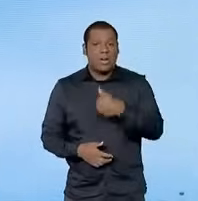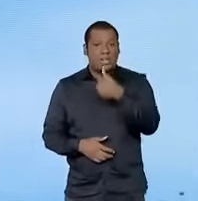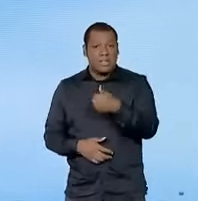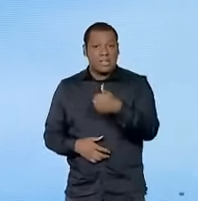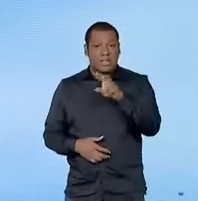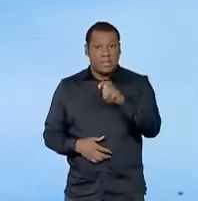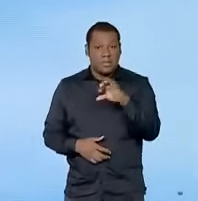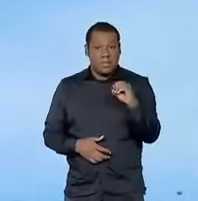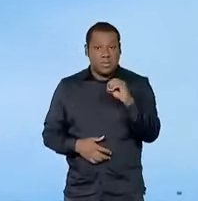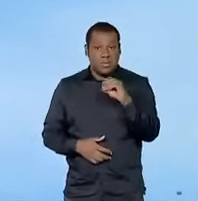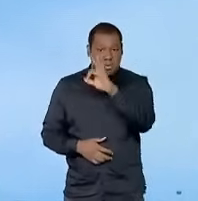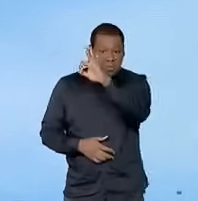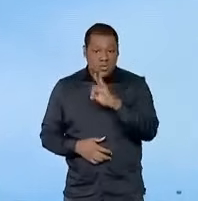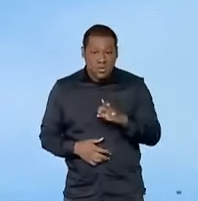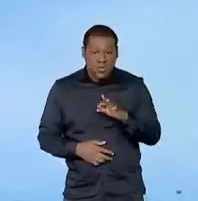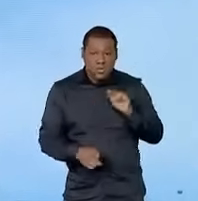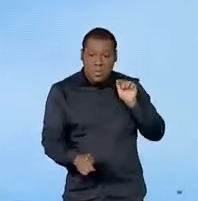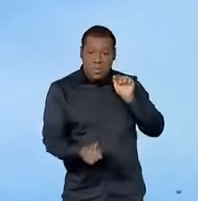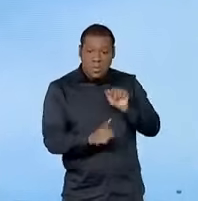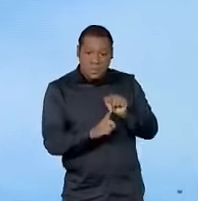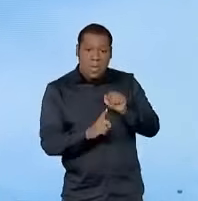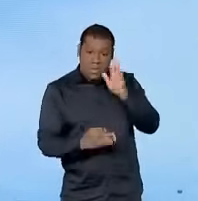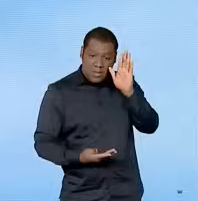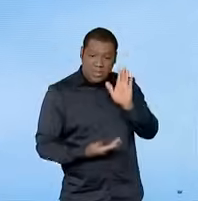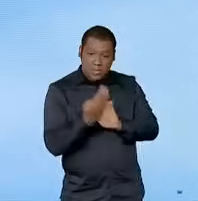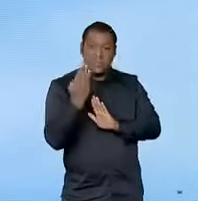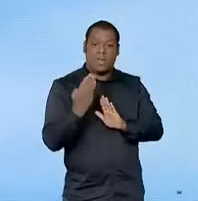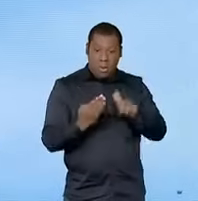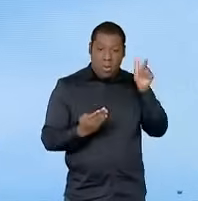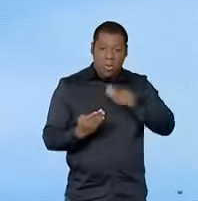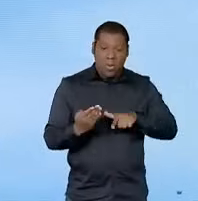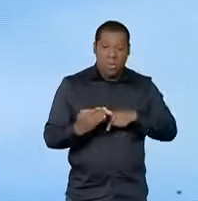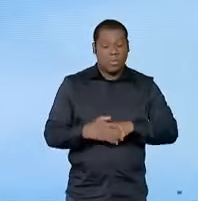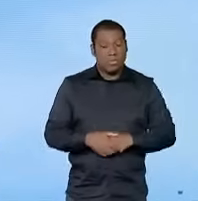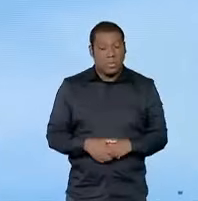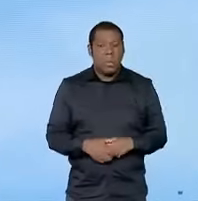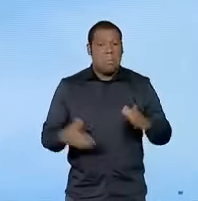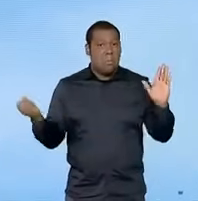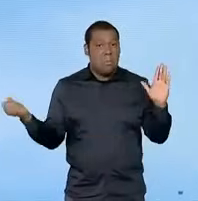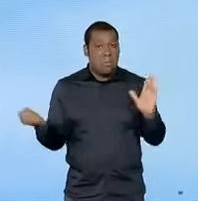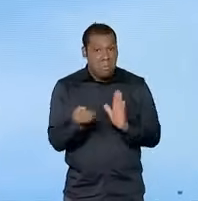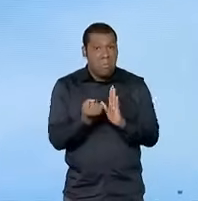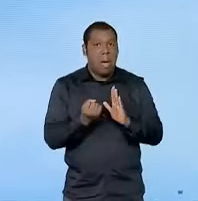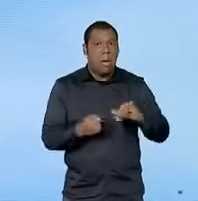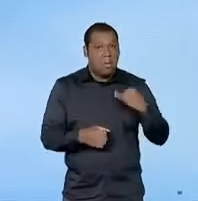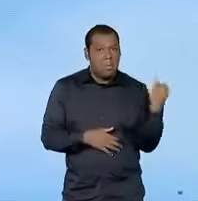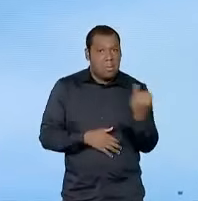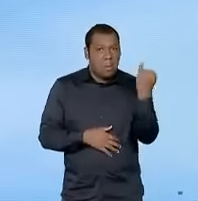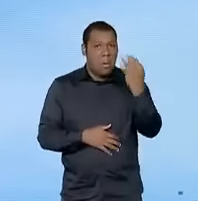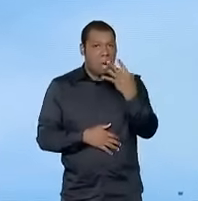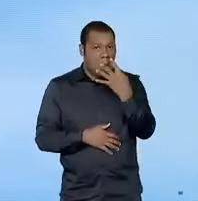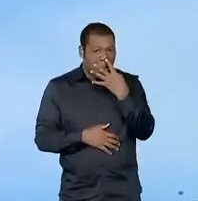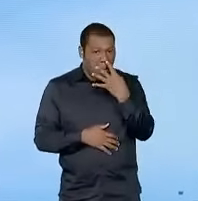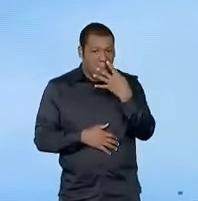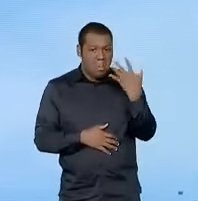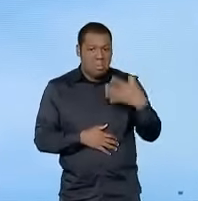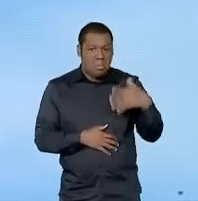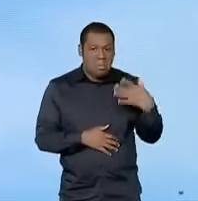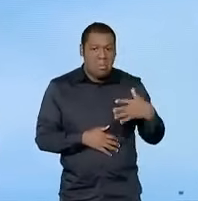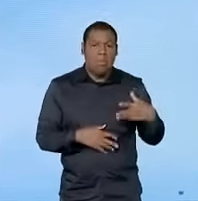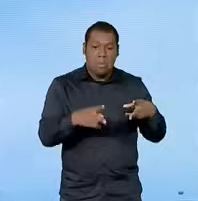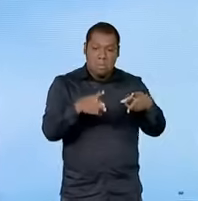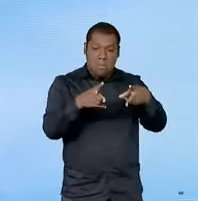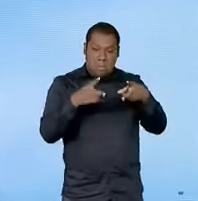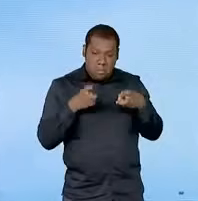150% a meta estabelecida. Esse é um feito absolutamente extraordinário e que demonstra, mais